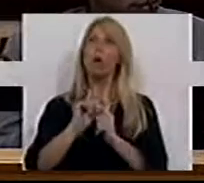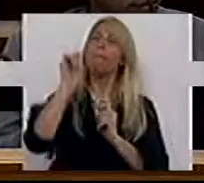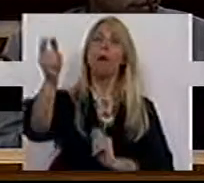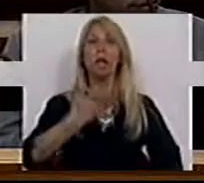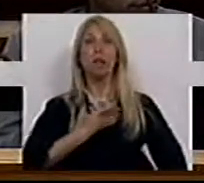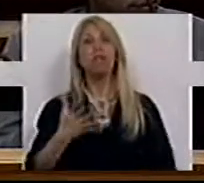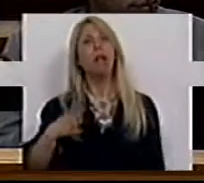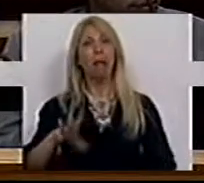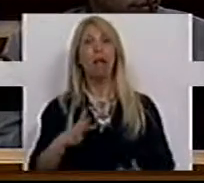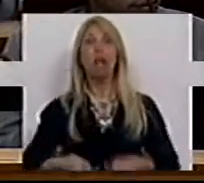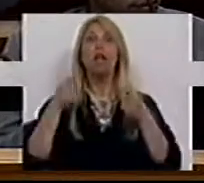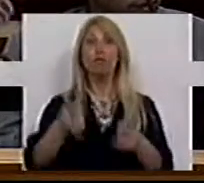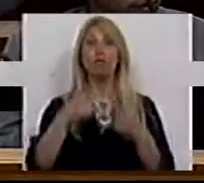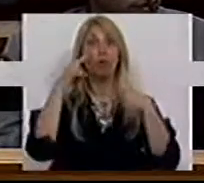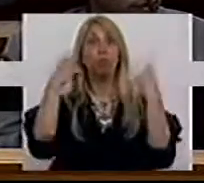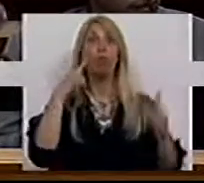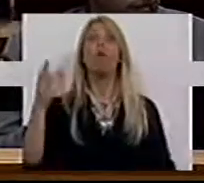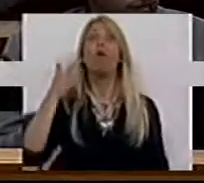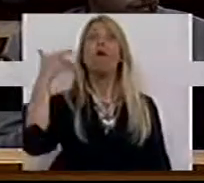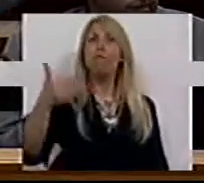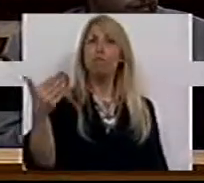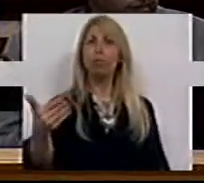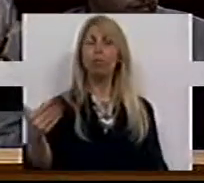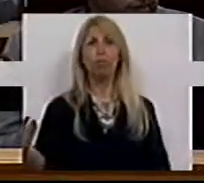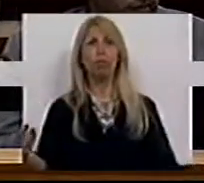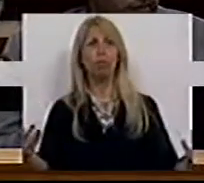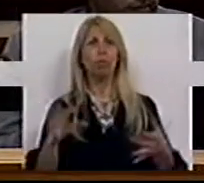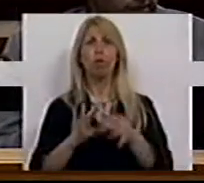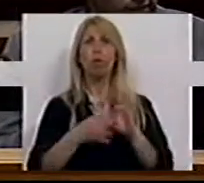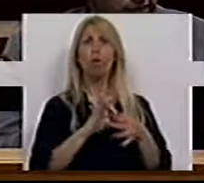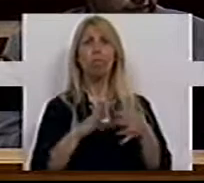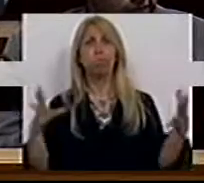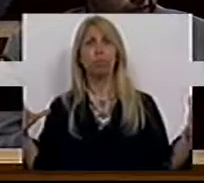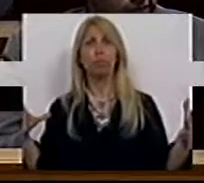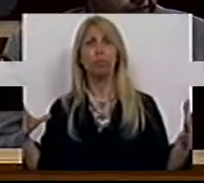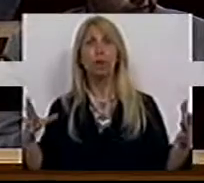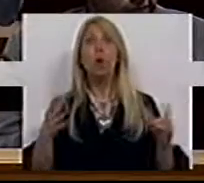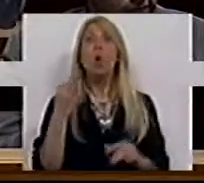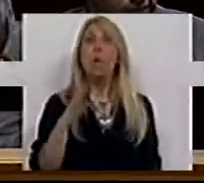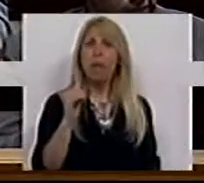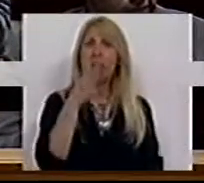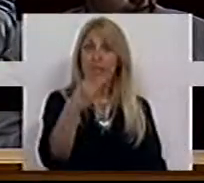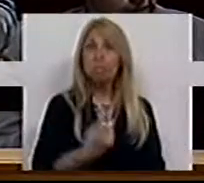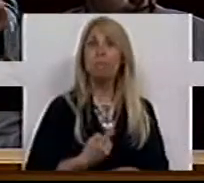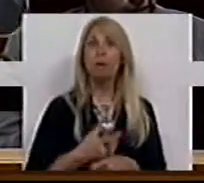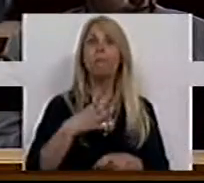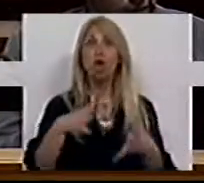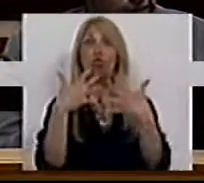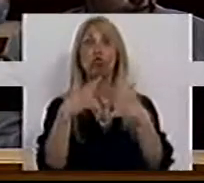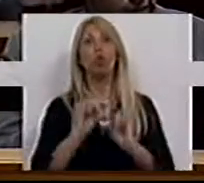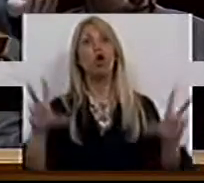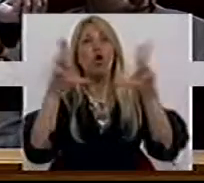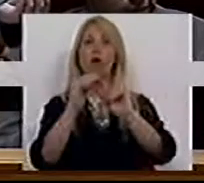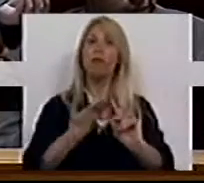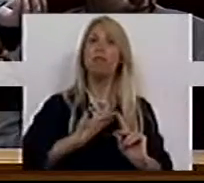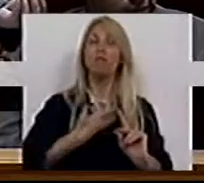quer investimento público no futuro. Nenhum destes elementos é coerente entre si. O PS vai ao ponto de dizer que quer reestruturar a dívida, mas não